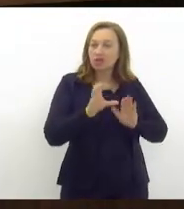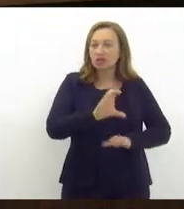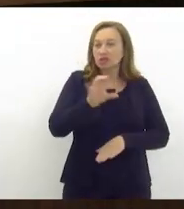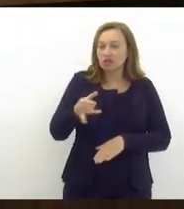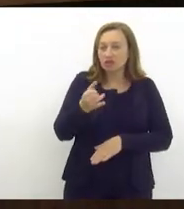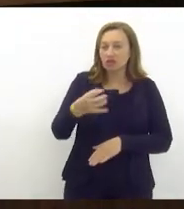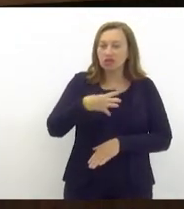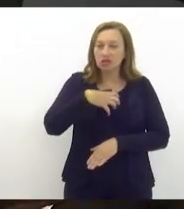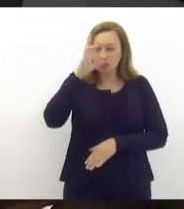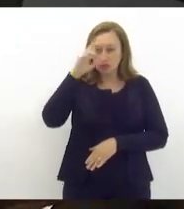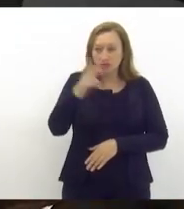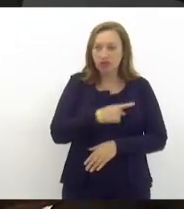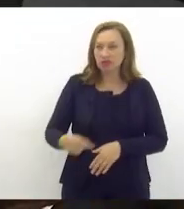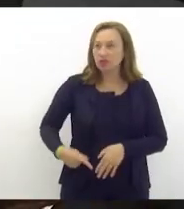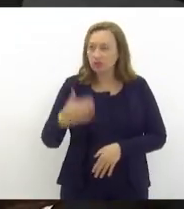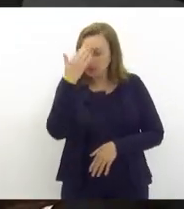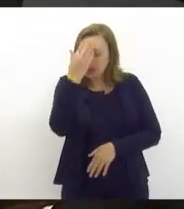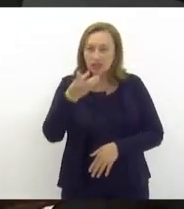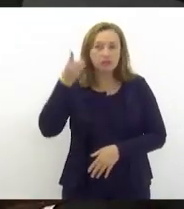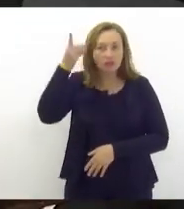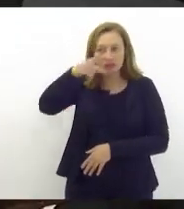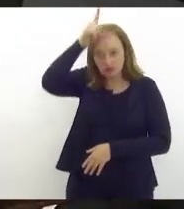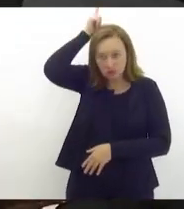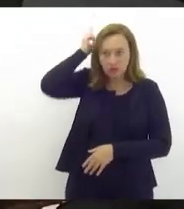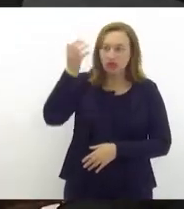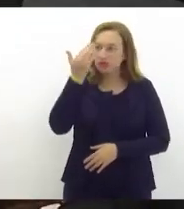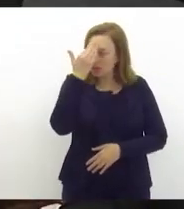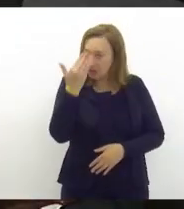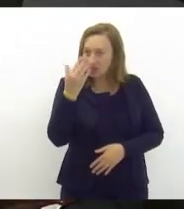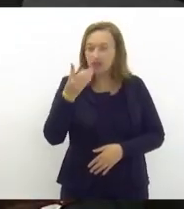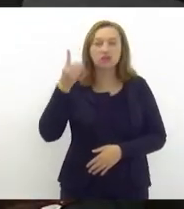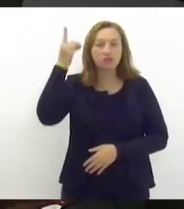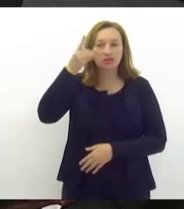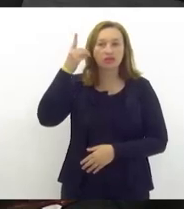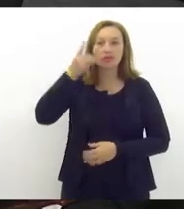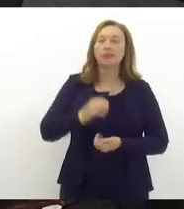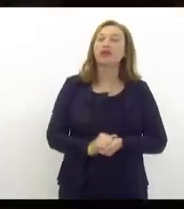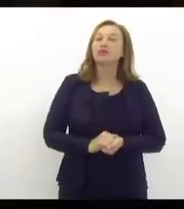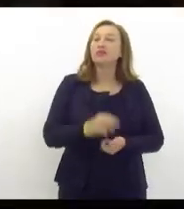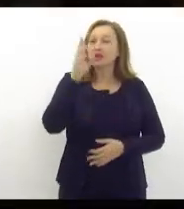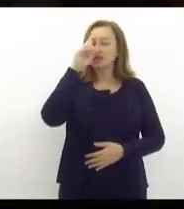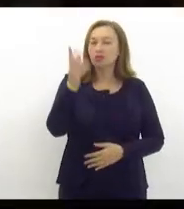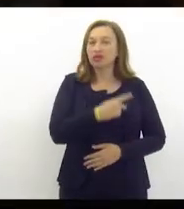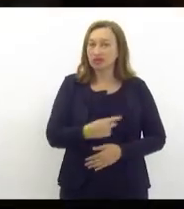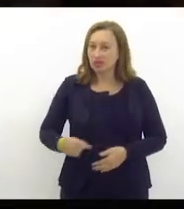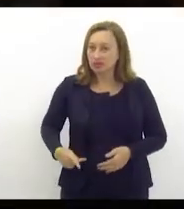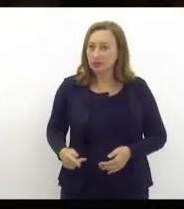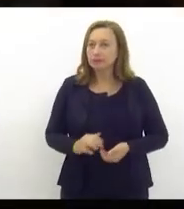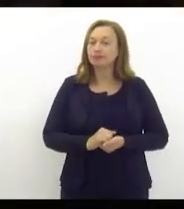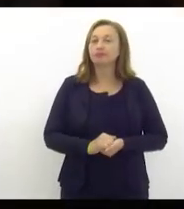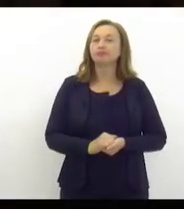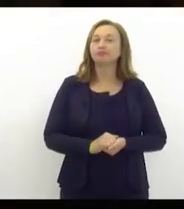nesse sentido, presidente. Obrigado, deputado Luiz Paulo. Eu que agradeço, deputado. Senhor presidente,